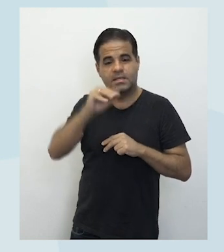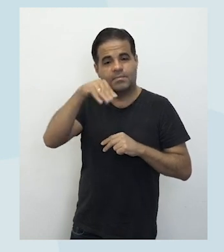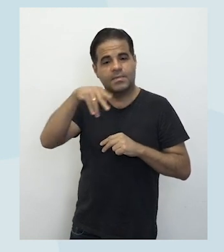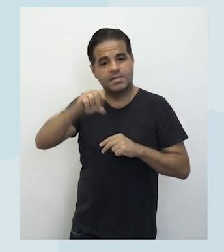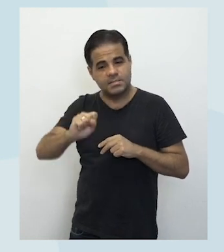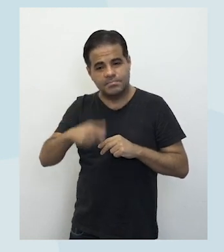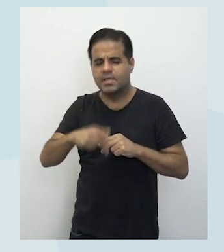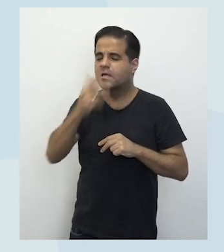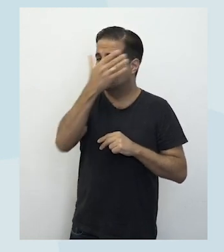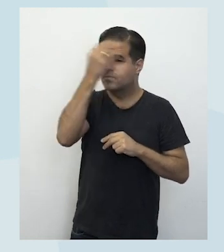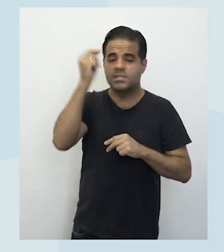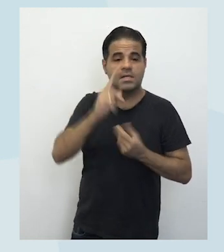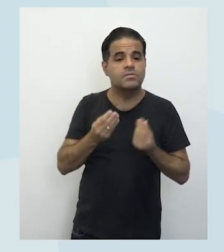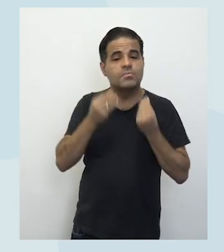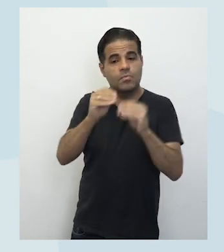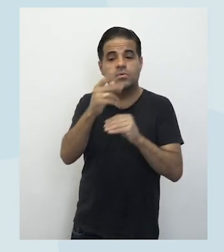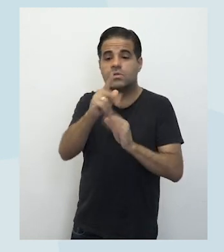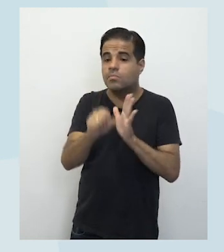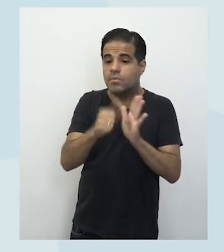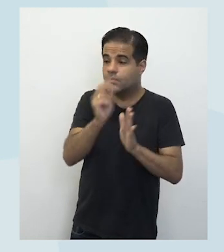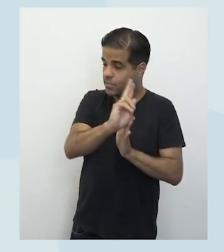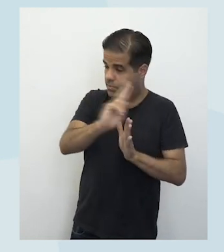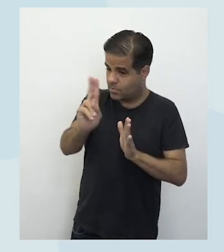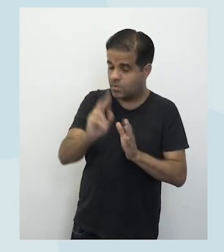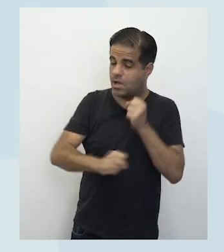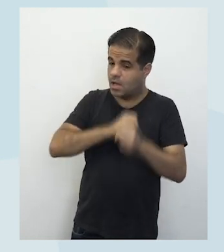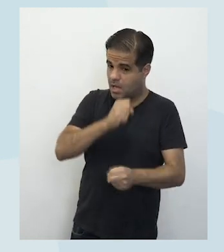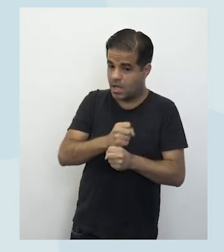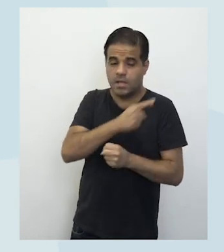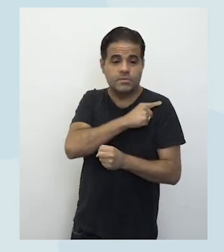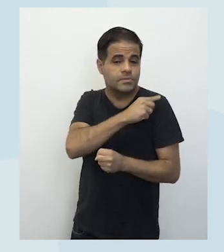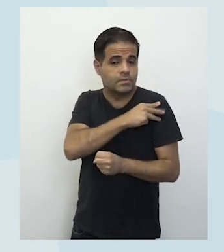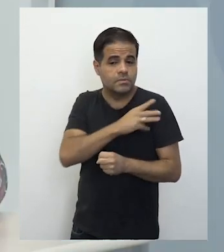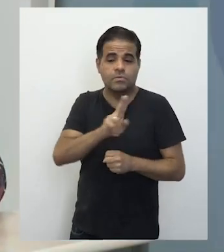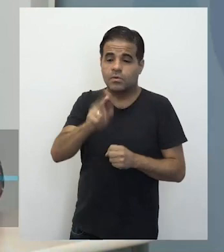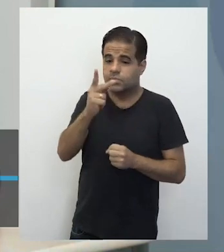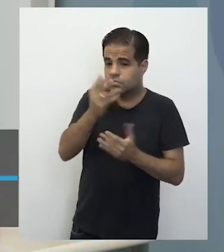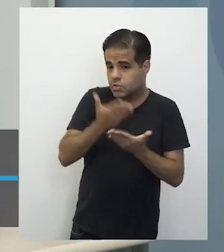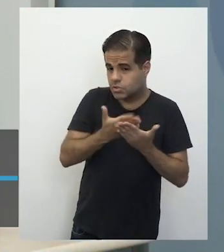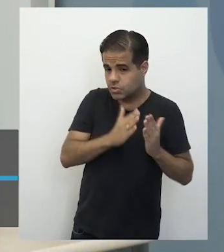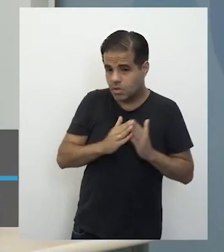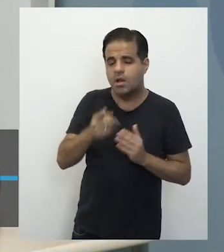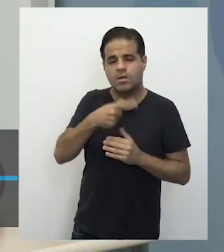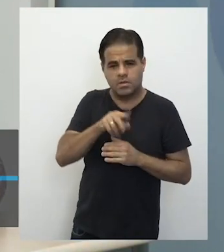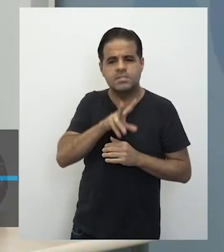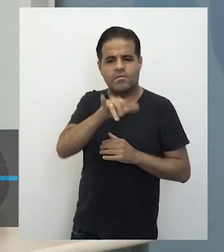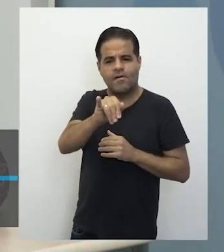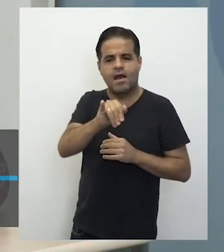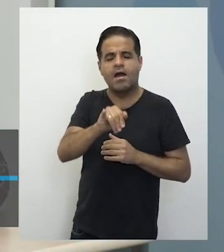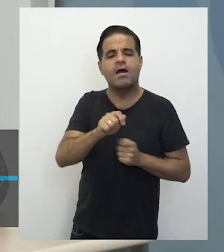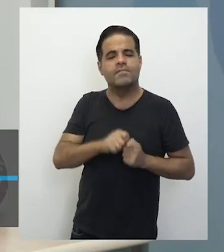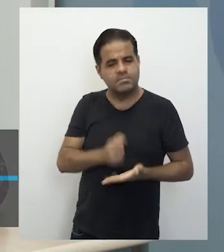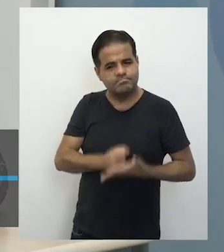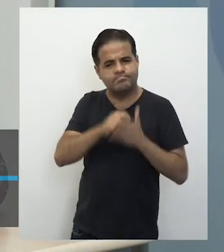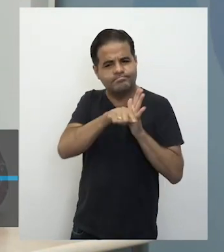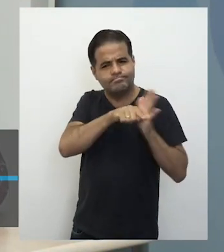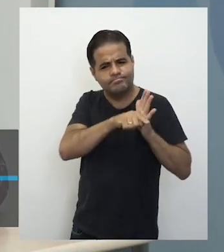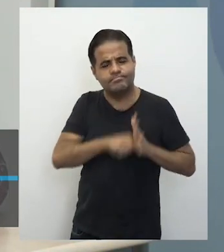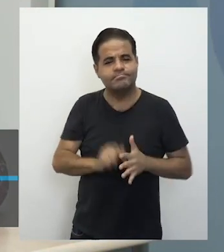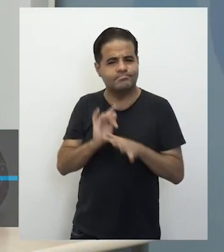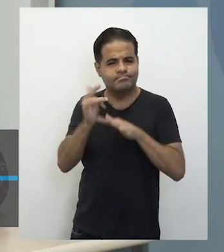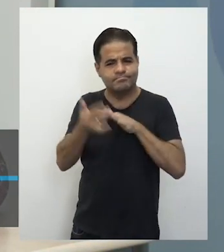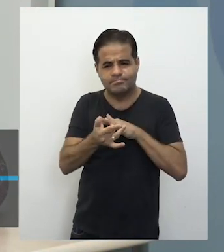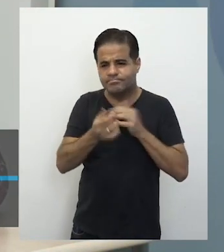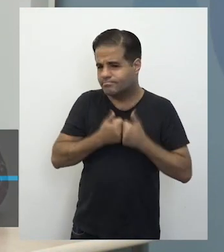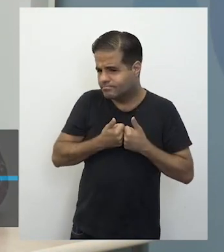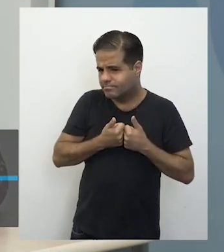CMSP. Não esqueça de colocar o seu primeiro nome, ano, série e o nome da sua escola, que a gente vai aí fazer o levantamento nas redes